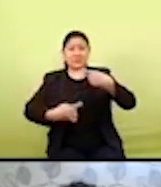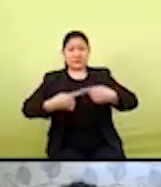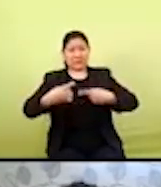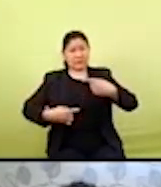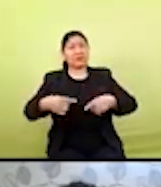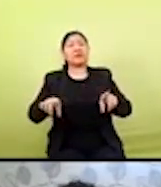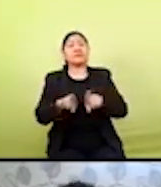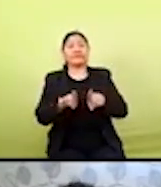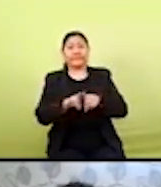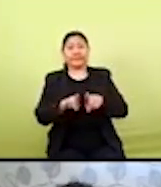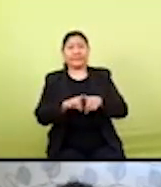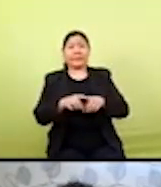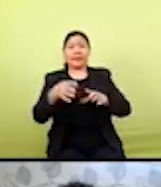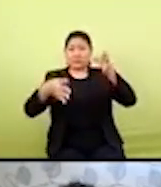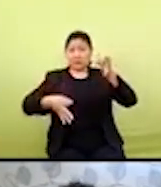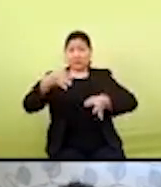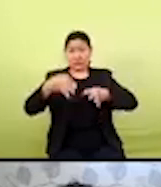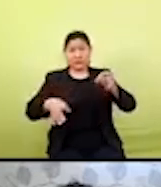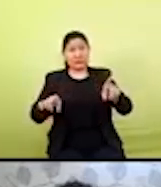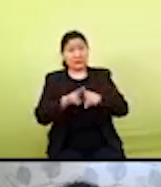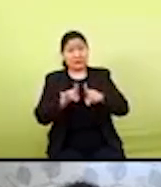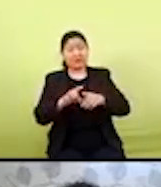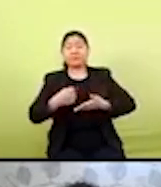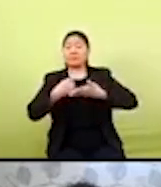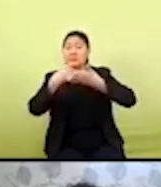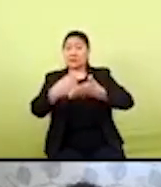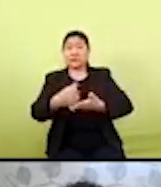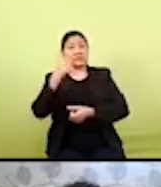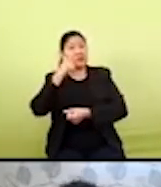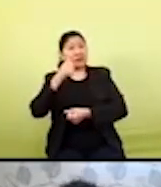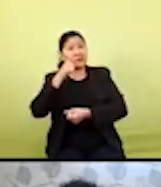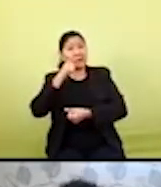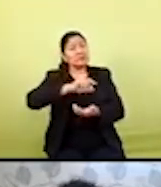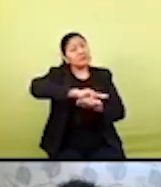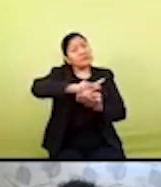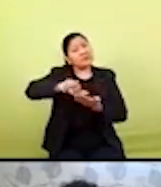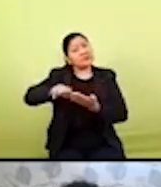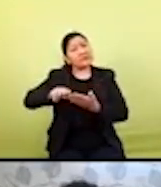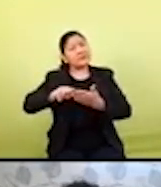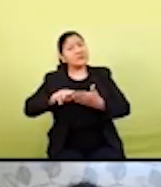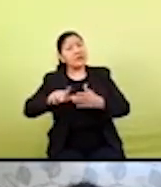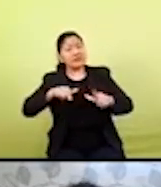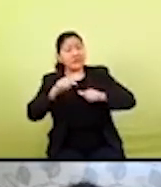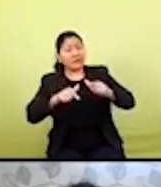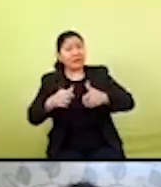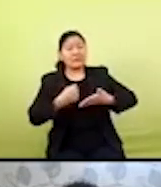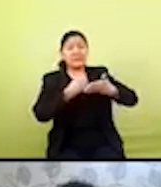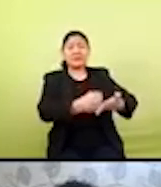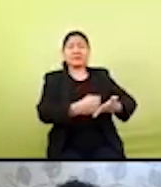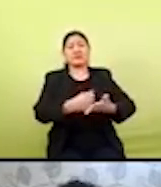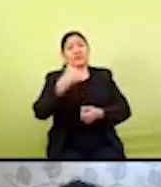Direitos das Mulheres aqui do Estado, e, né, serviços que foram criados nesse período de pandemia, mas que a gente